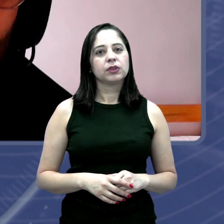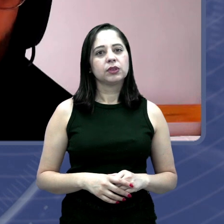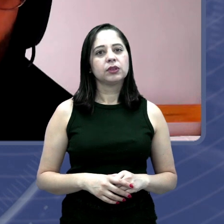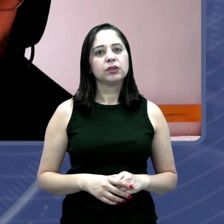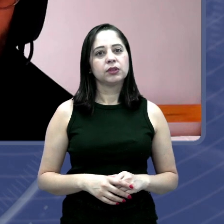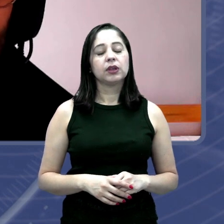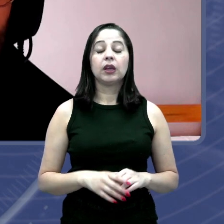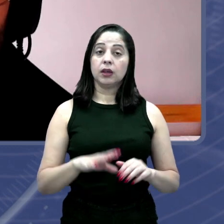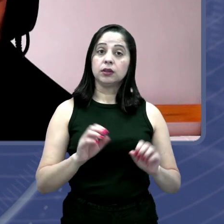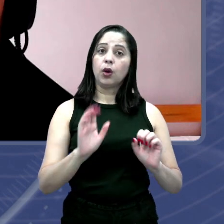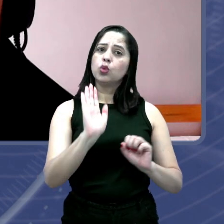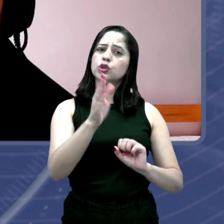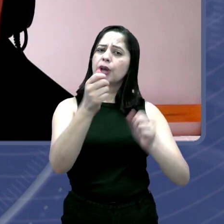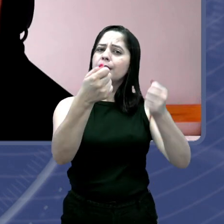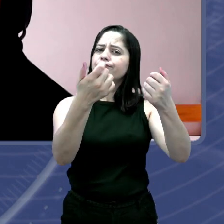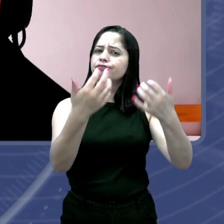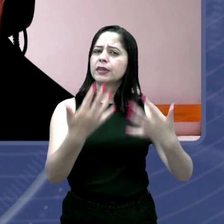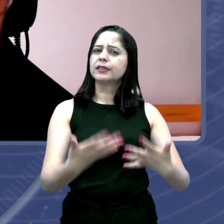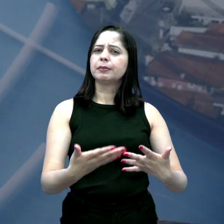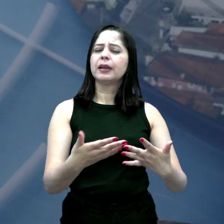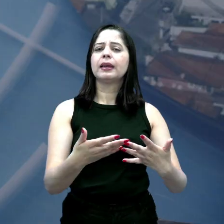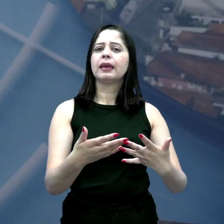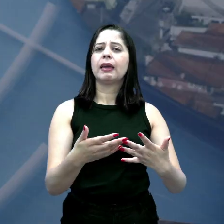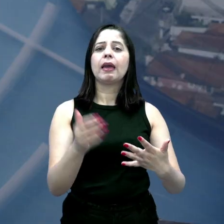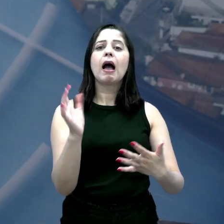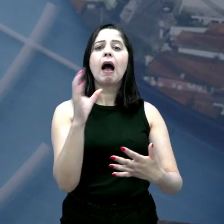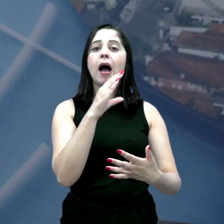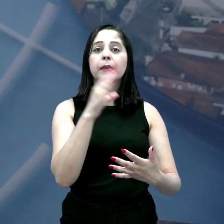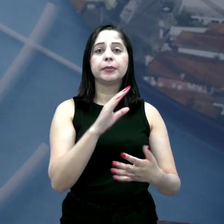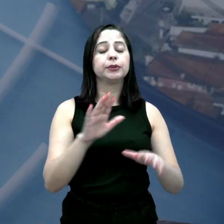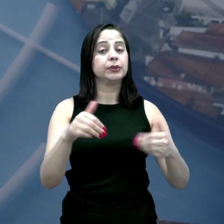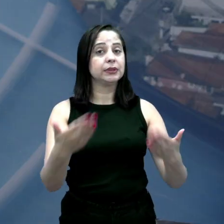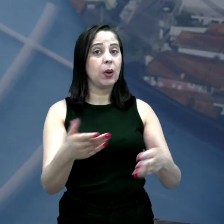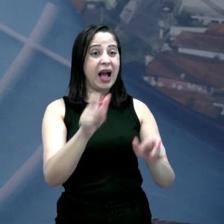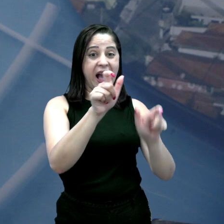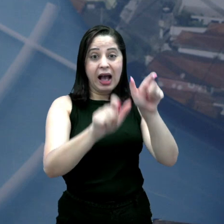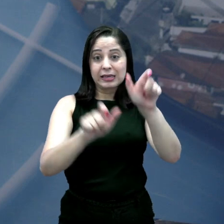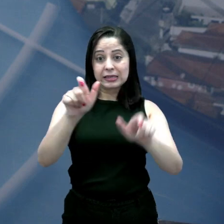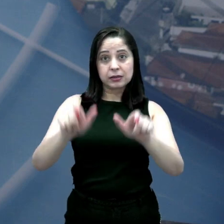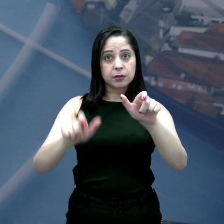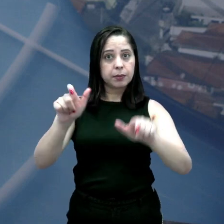fez aqui uma breve introdução, né? Como eu falei, as pessoas, elas sempre